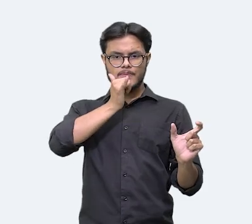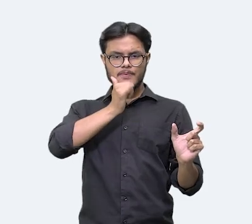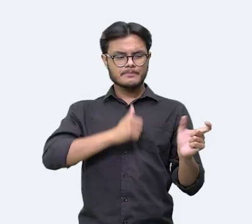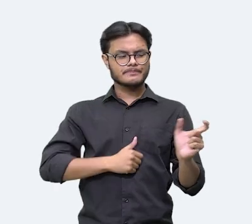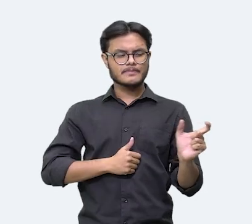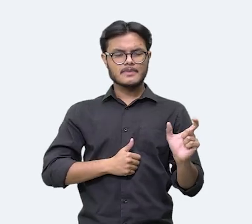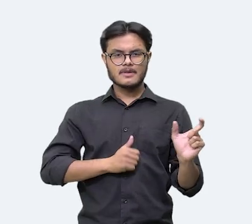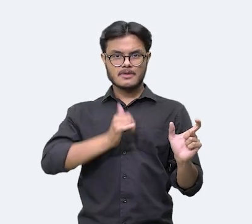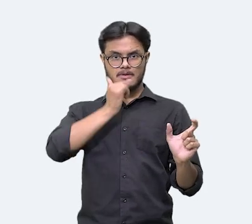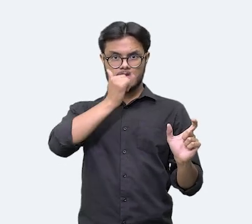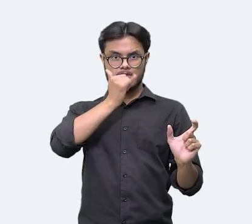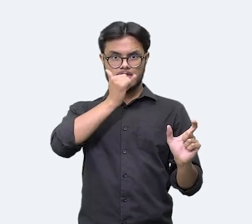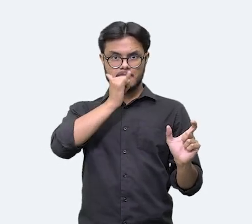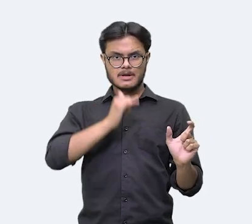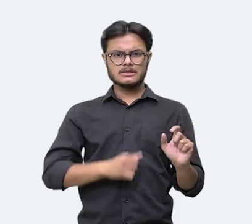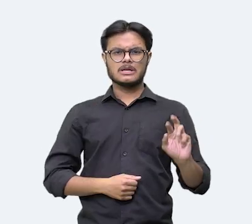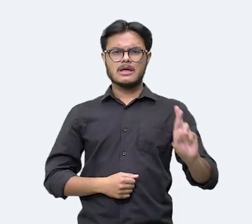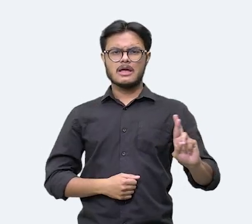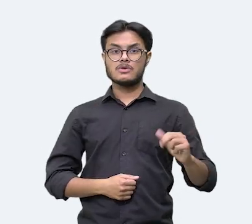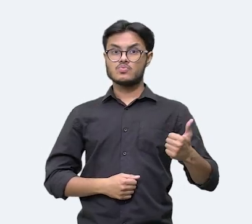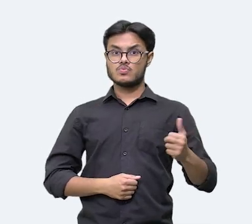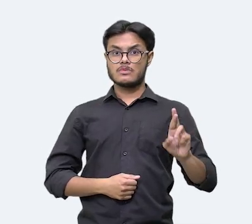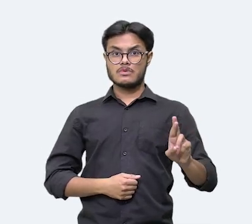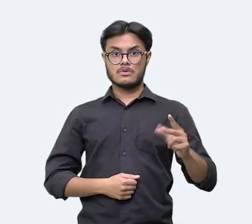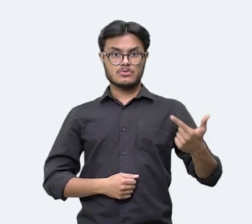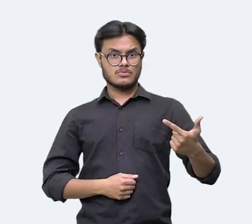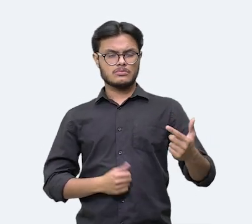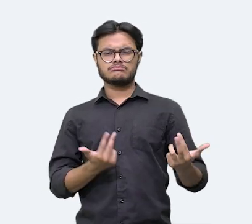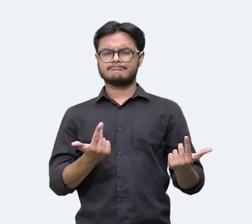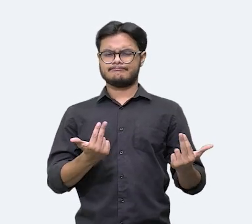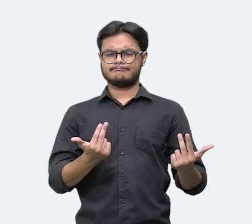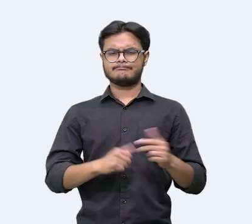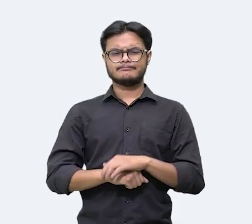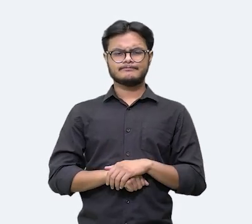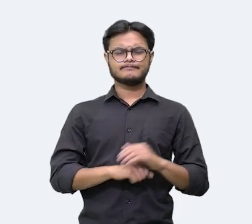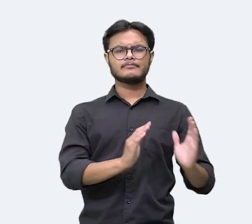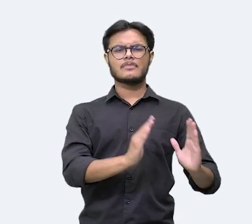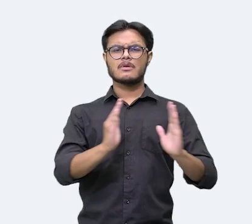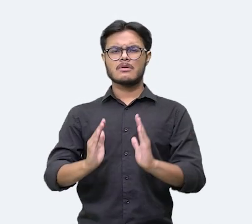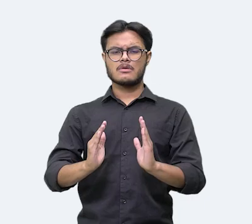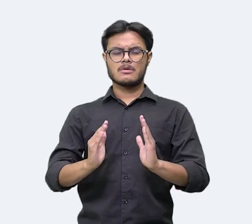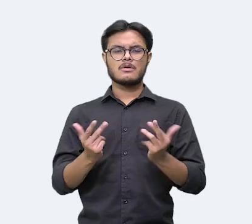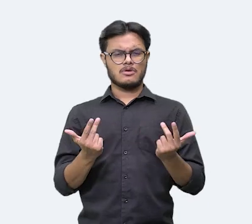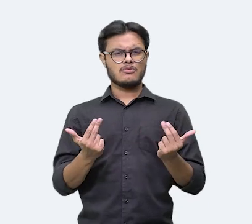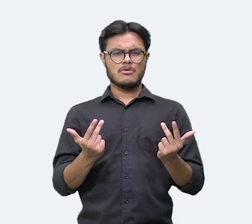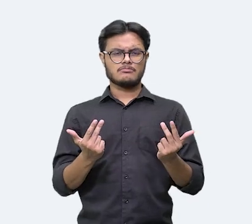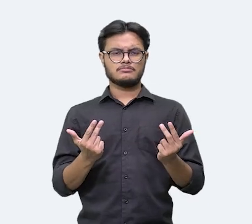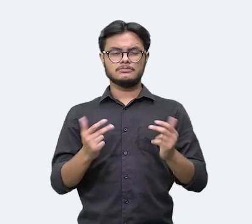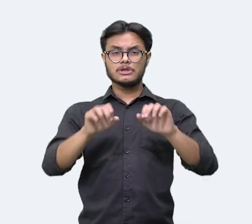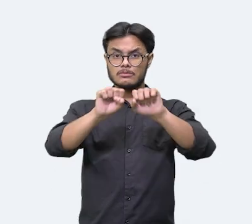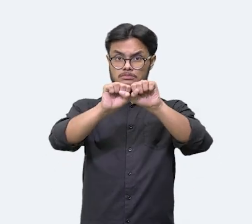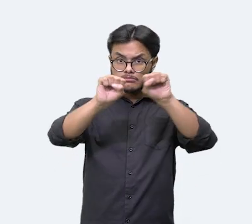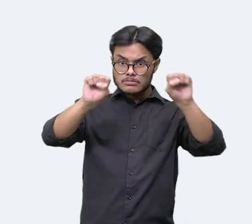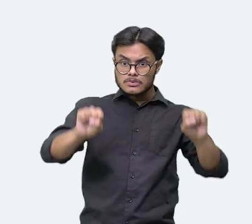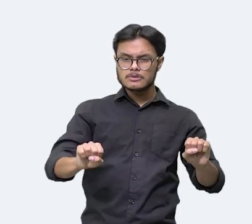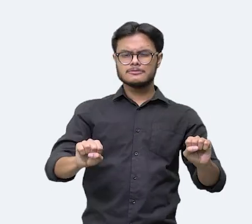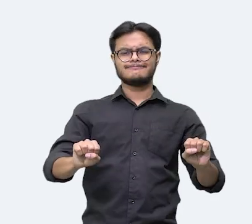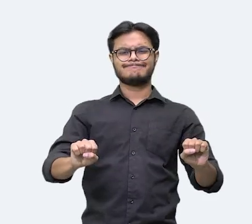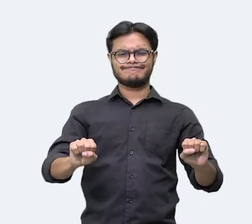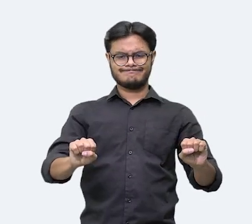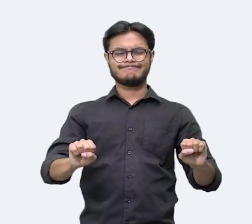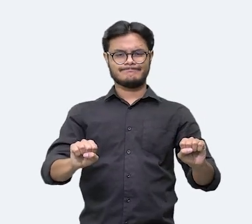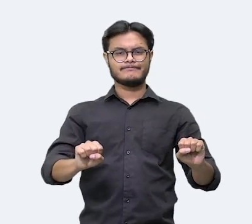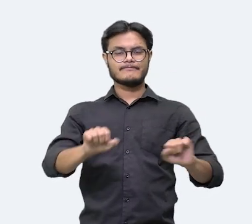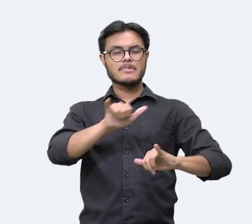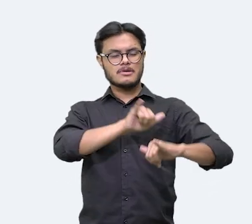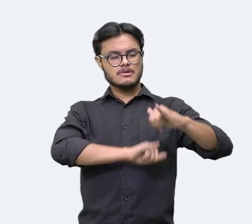corrente passa no resistor 1 e no resistor 2. A mesma coisa aqui na outra figura, passa pelo resistor 1, pelo resistor 2, pelo 3. A mesma corrente